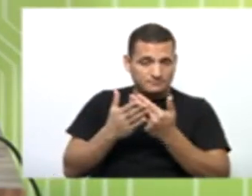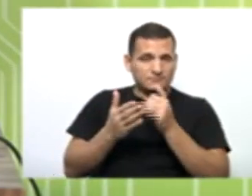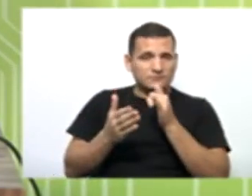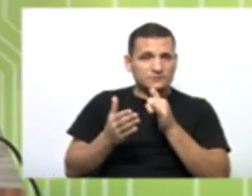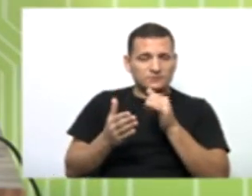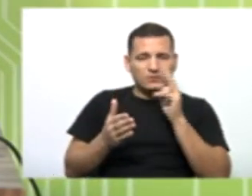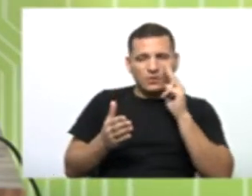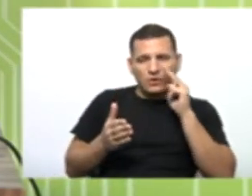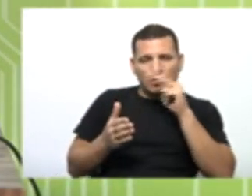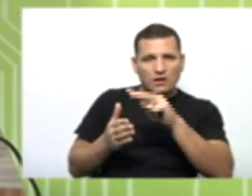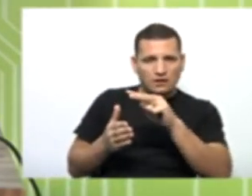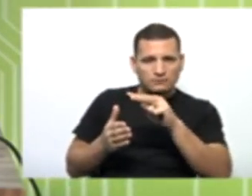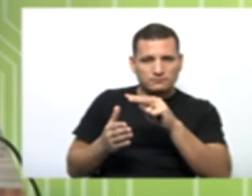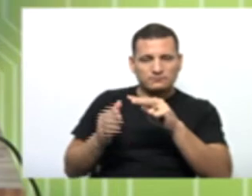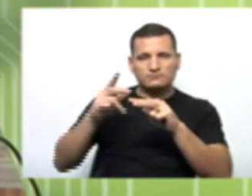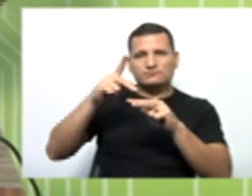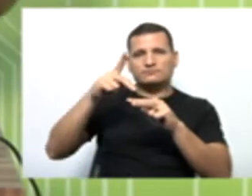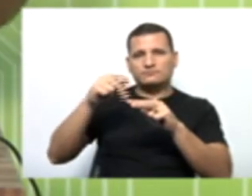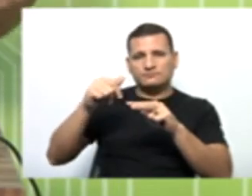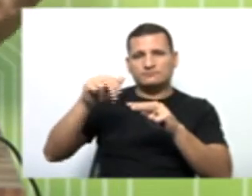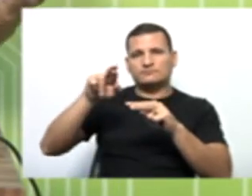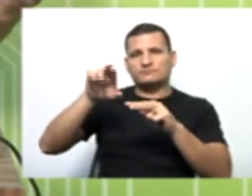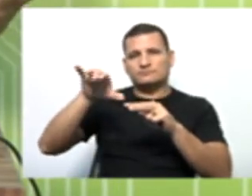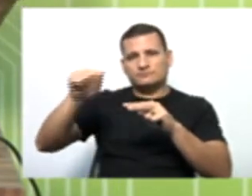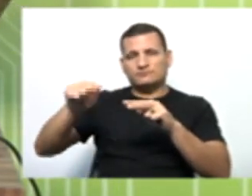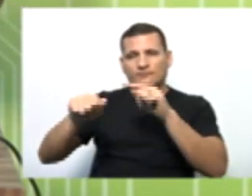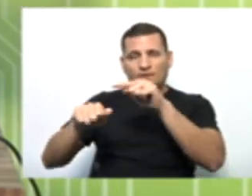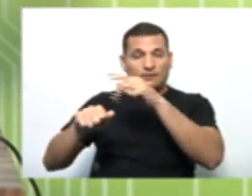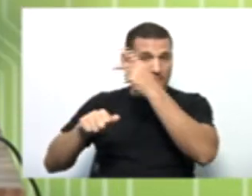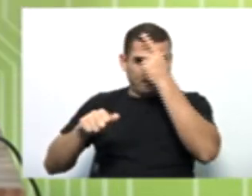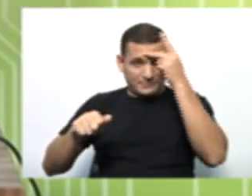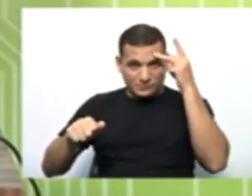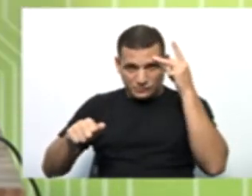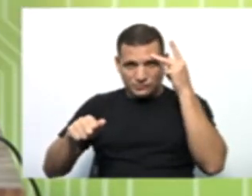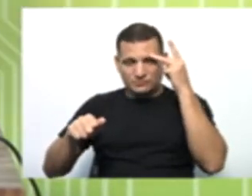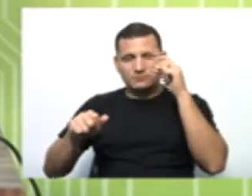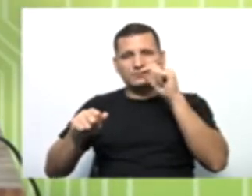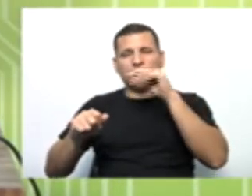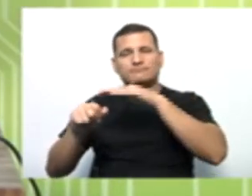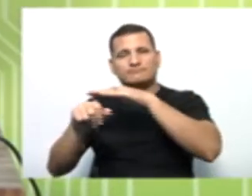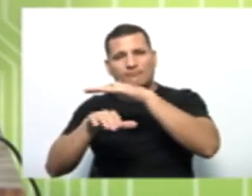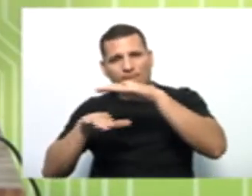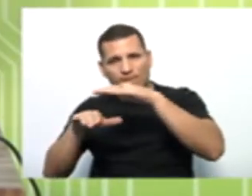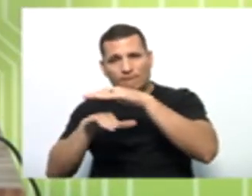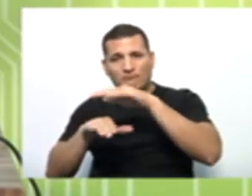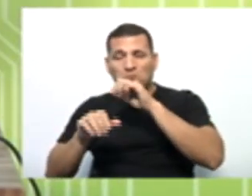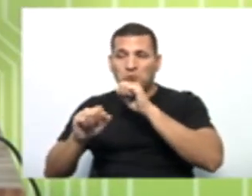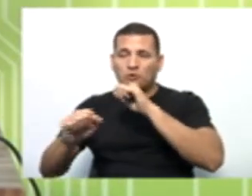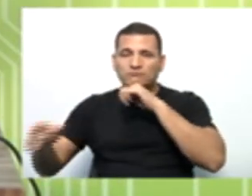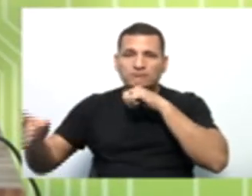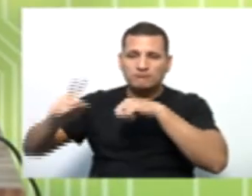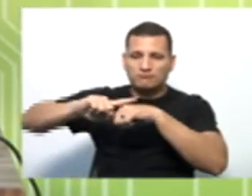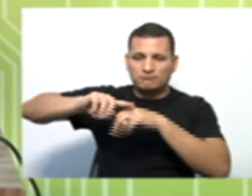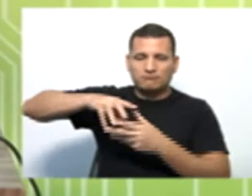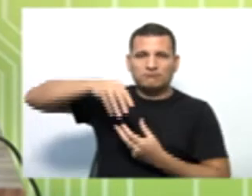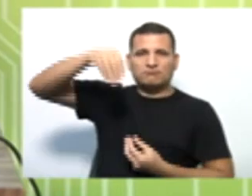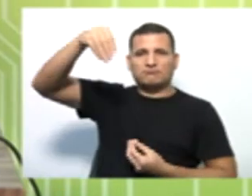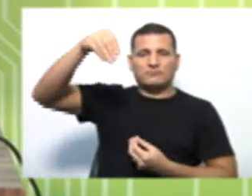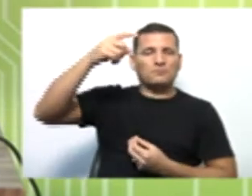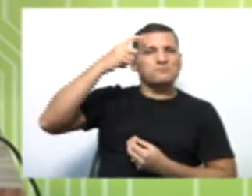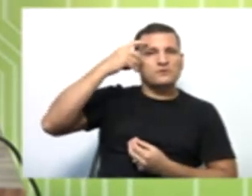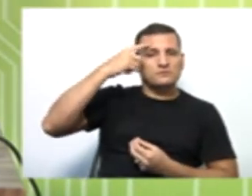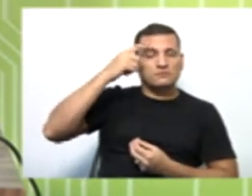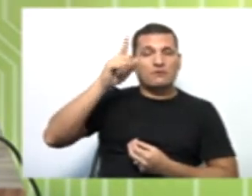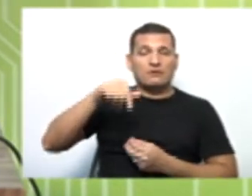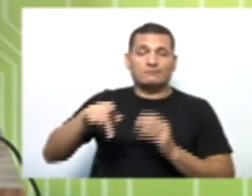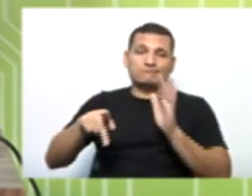pária, que seria a pessoa que está abaixo da pirâmide social indiana, eles podem ser contaminados espiritualmente. E isso é um fator que